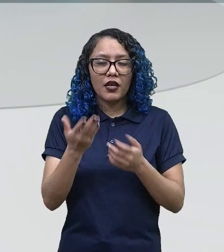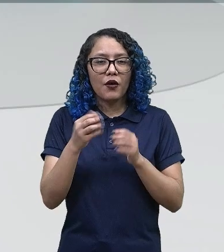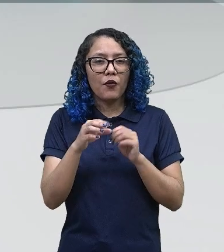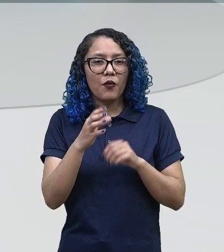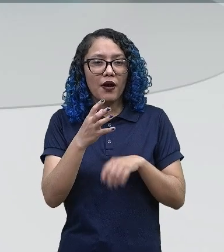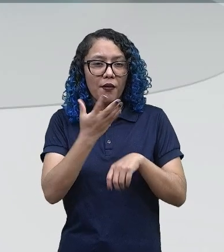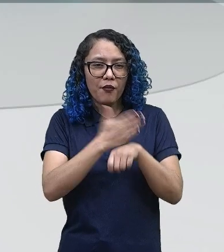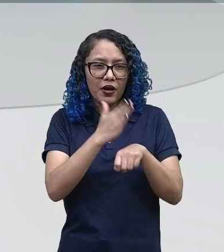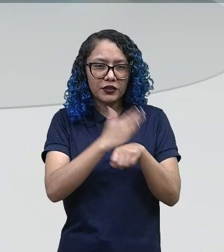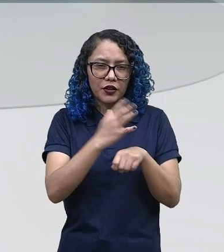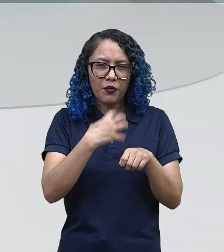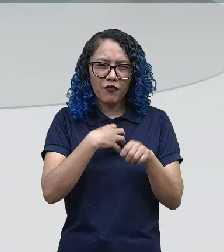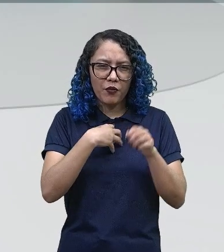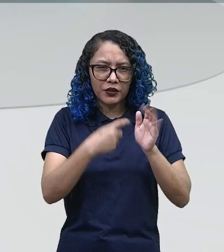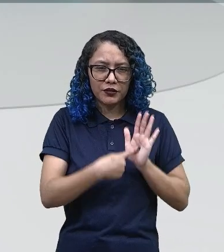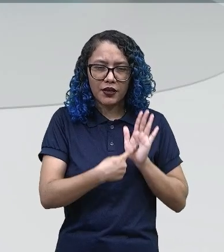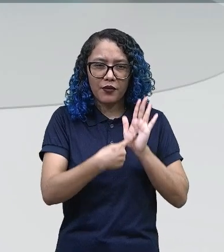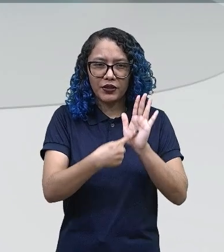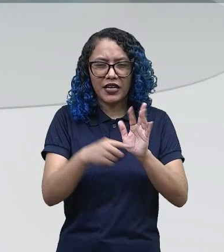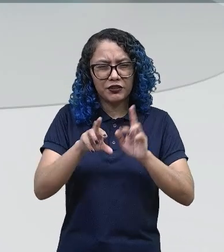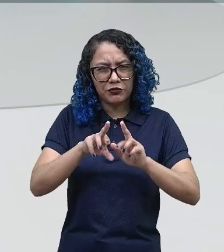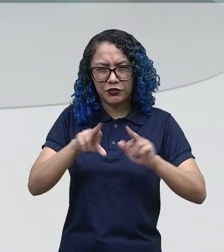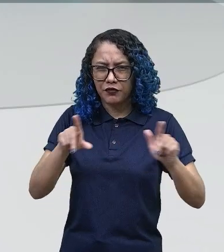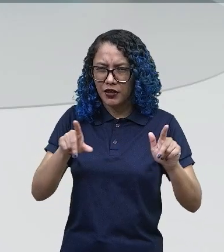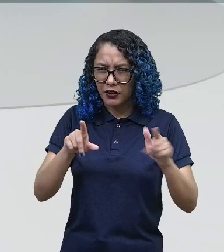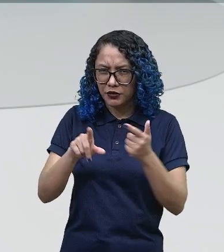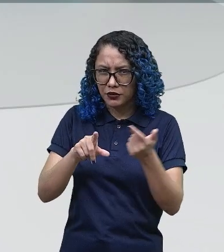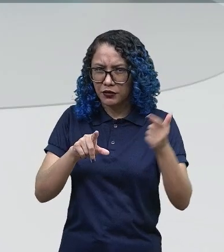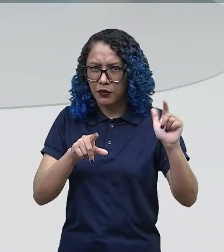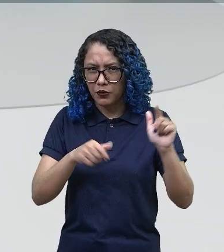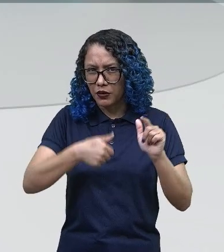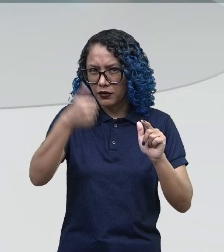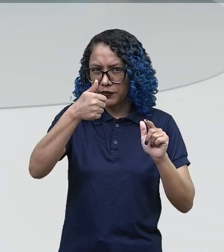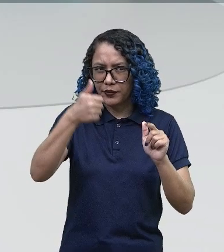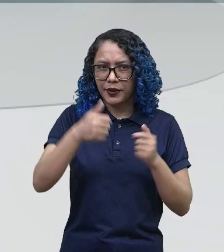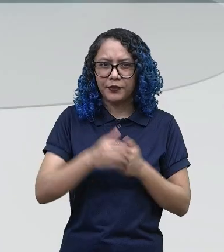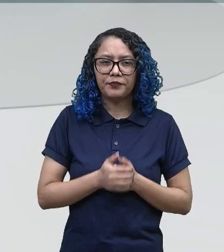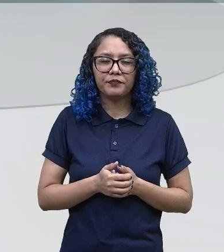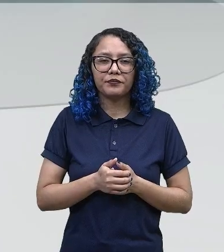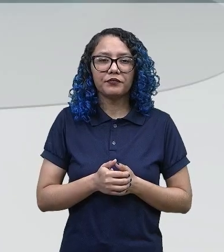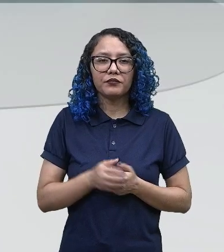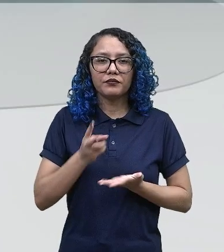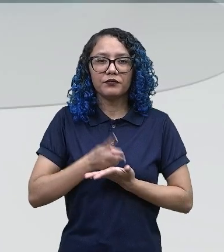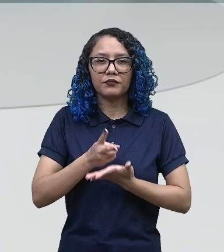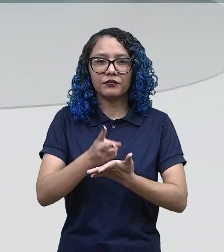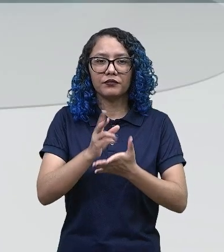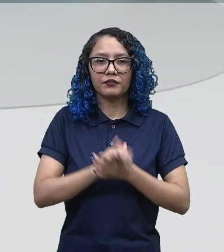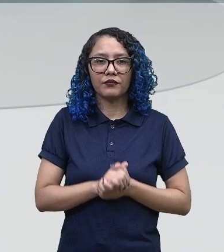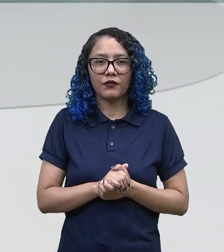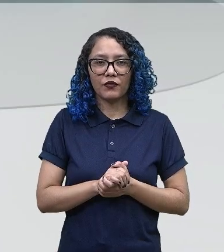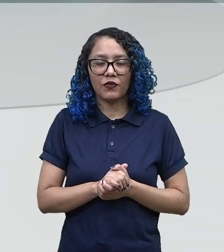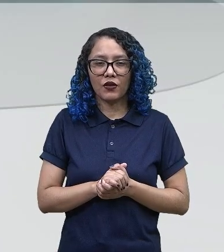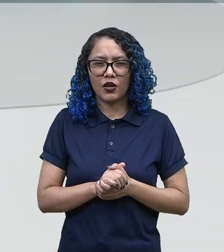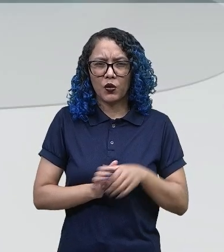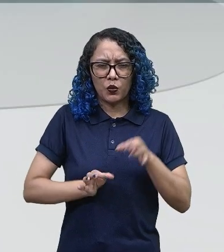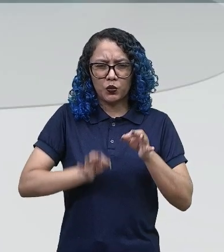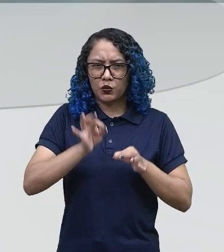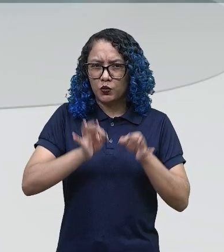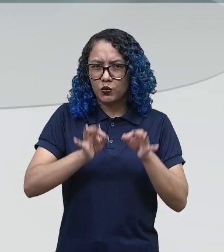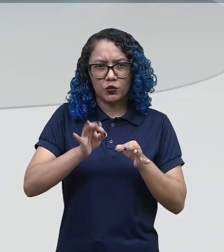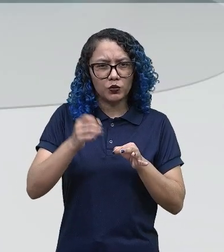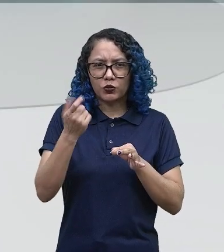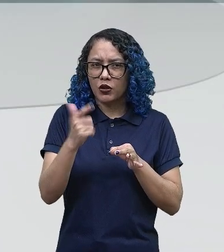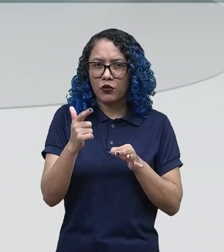pouco diferente do Uca-Uca. Um pouco mais sobre o Aipenquit, olha só, ele nessa modalidade não existe um juiz, e sim